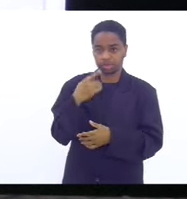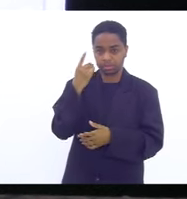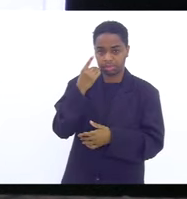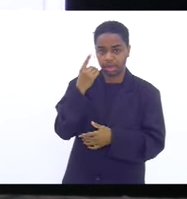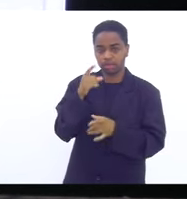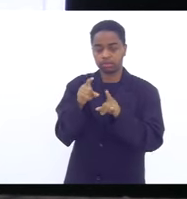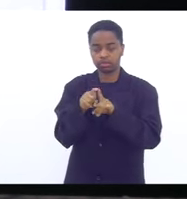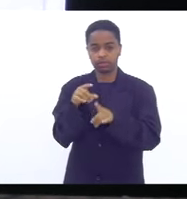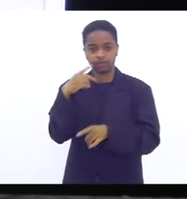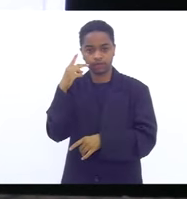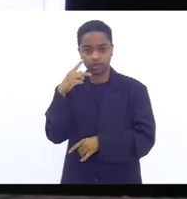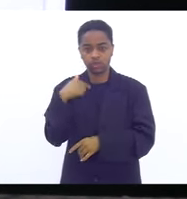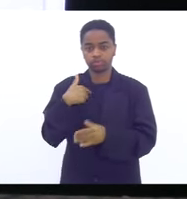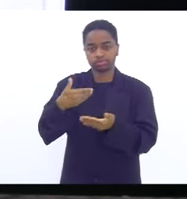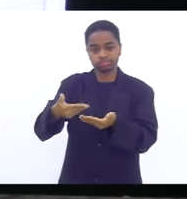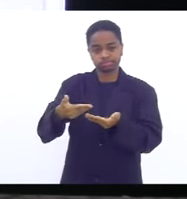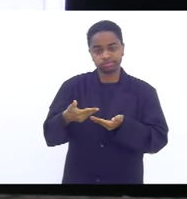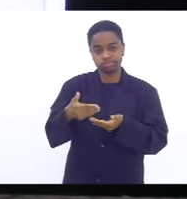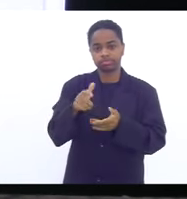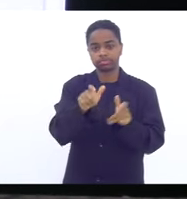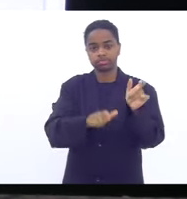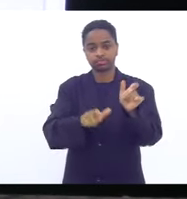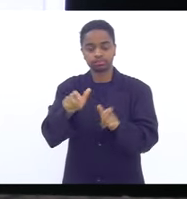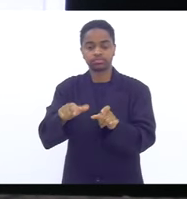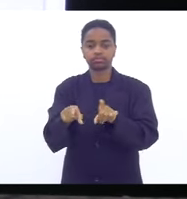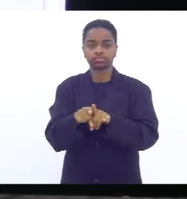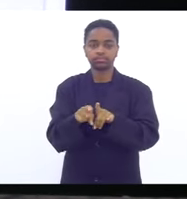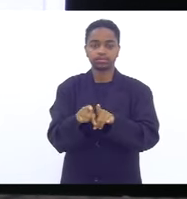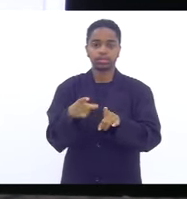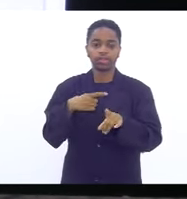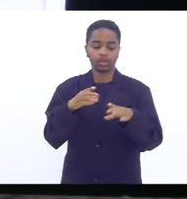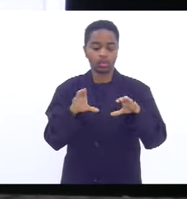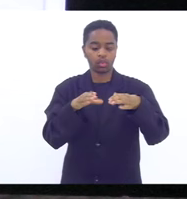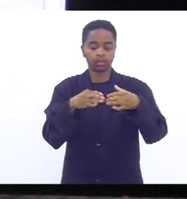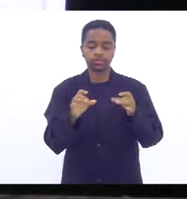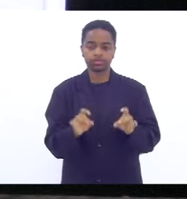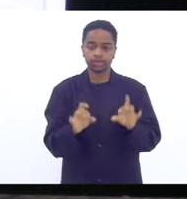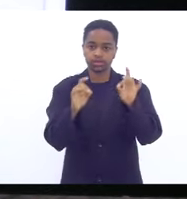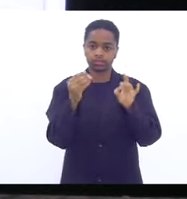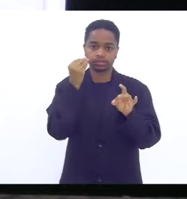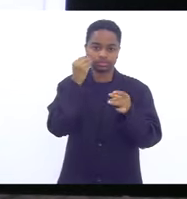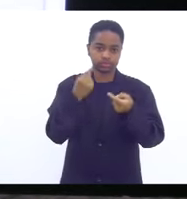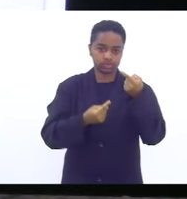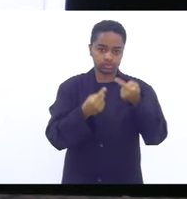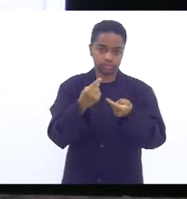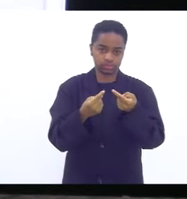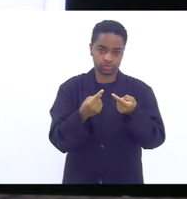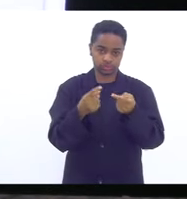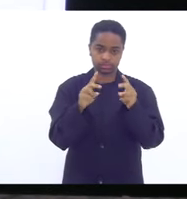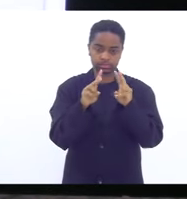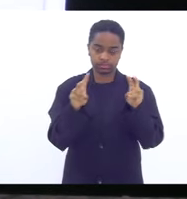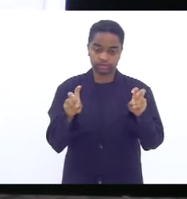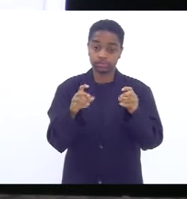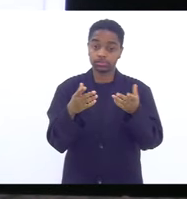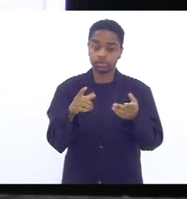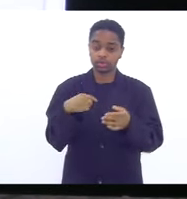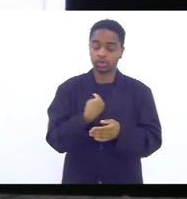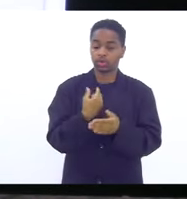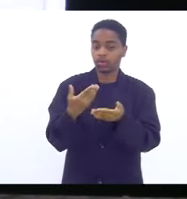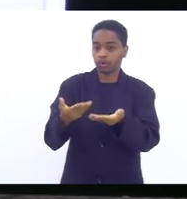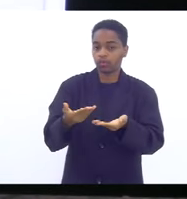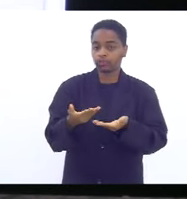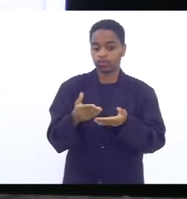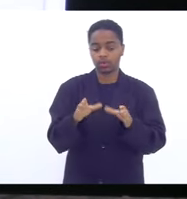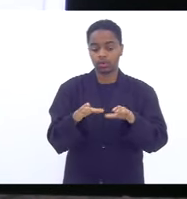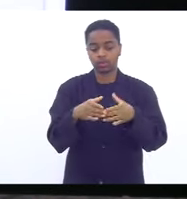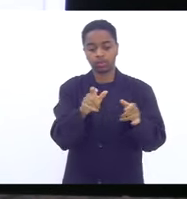o prazer de convocá-los em CPI, em comissões especiais, para poder falar sobre o tema. A gente convocou esse grupo e montou esse grupo.